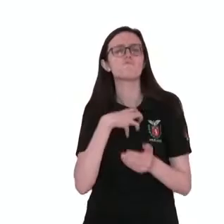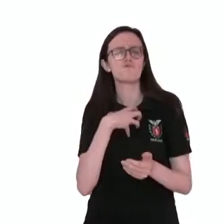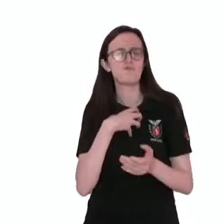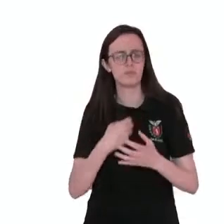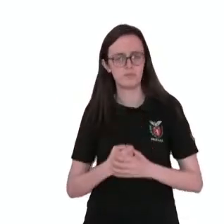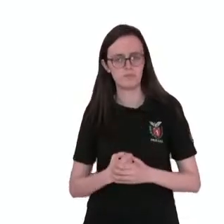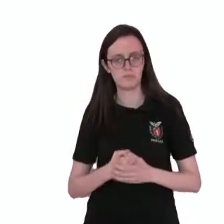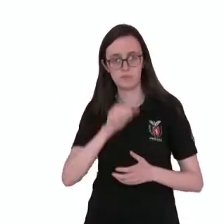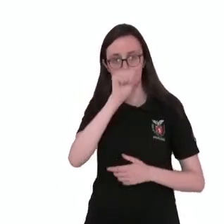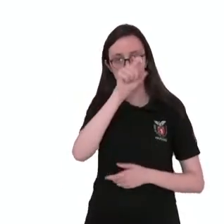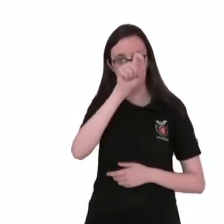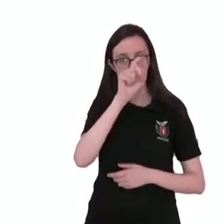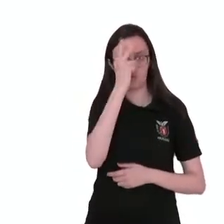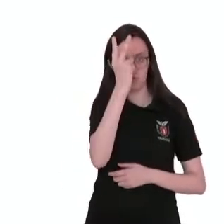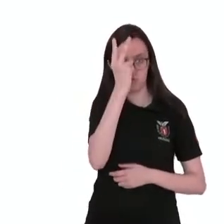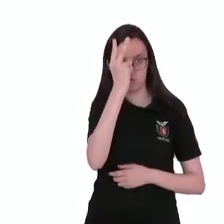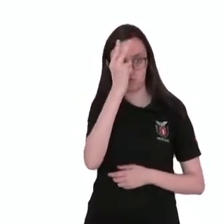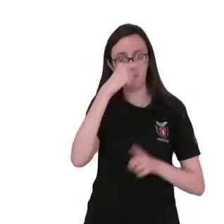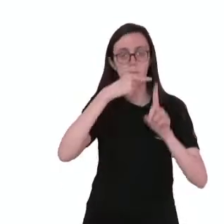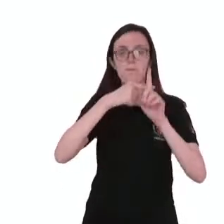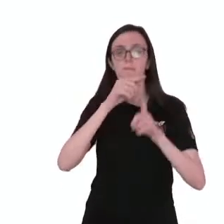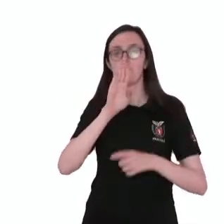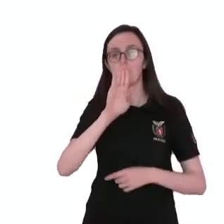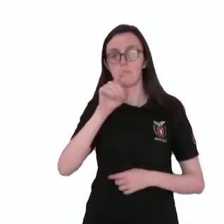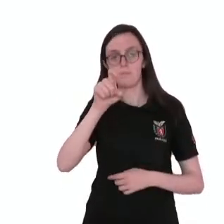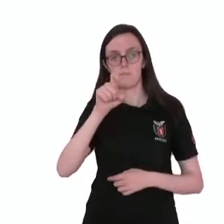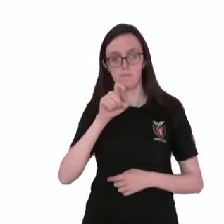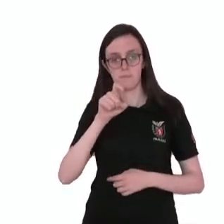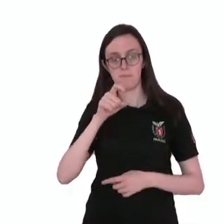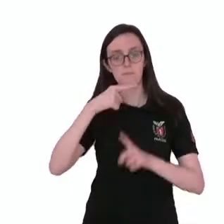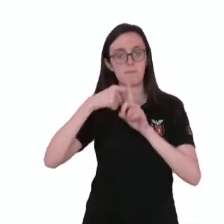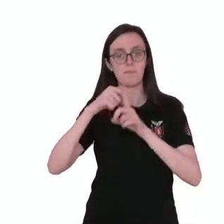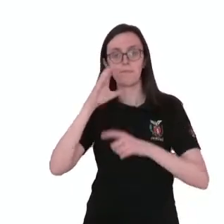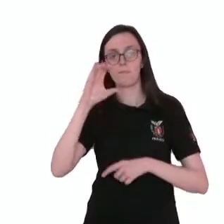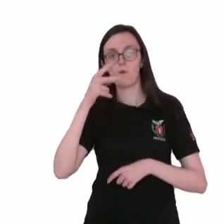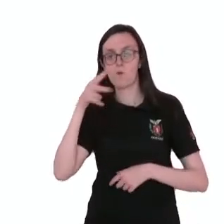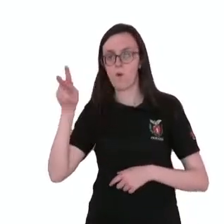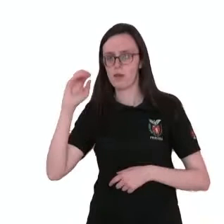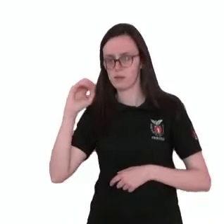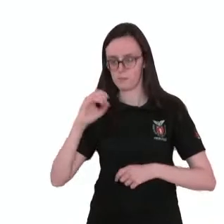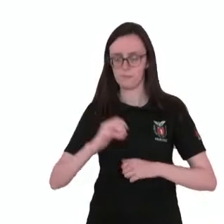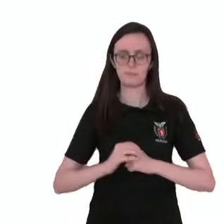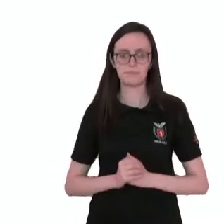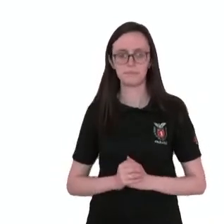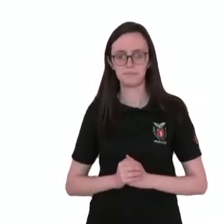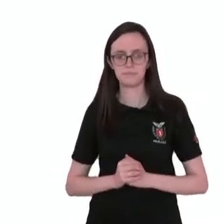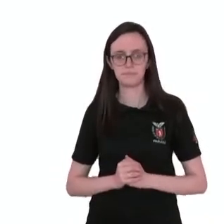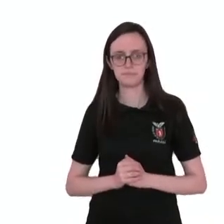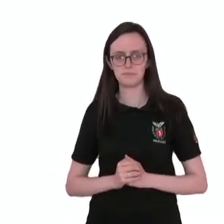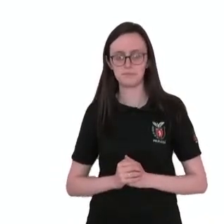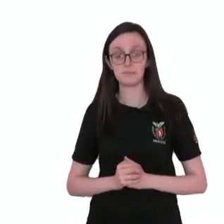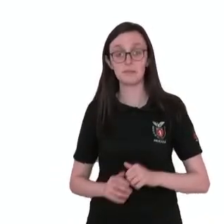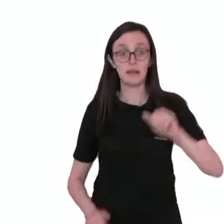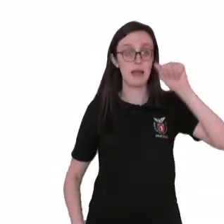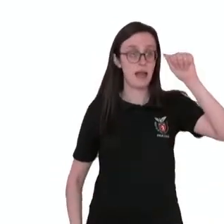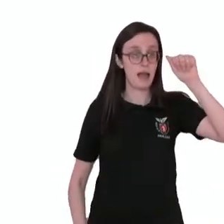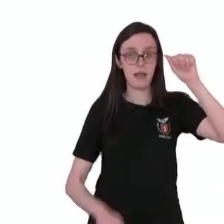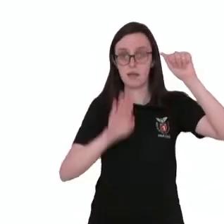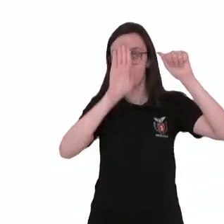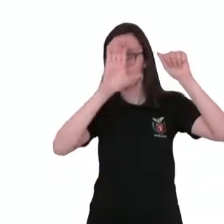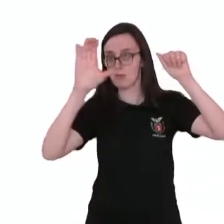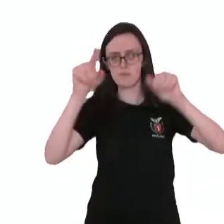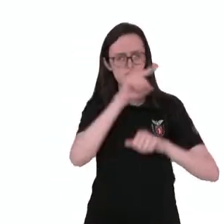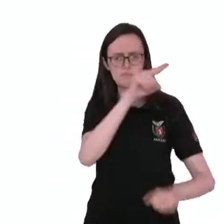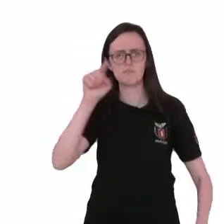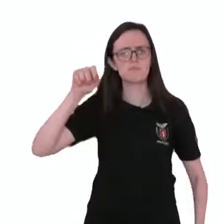maneira: ax² mais bx mais c igual a zero, em que o a, o b e o c,